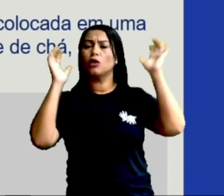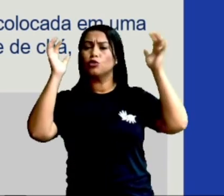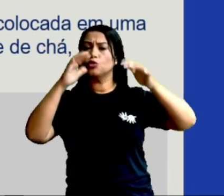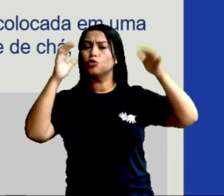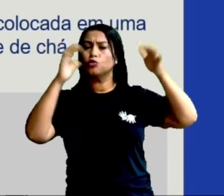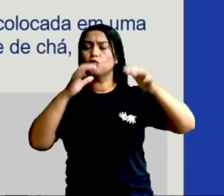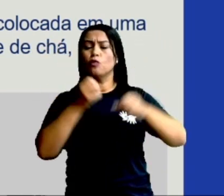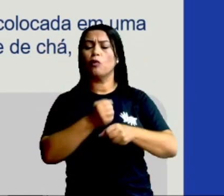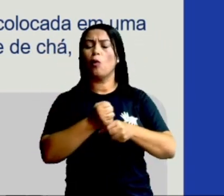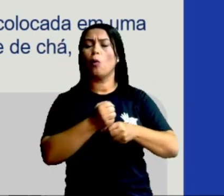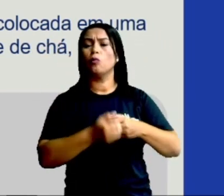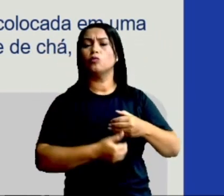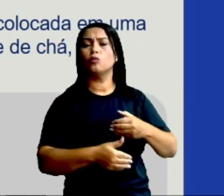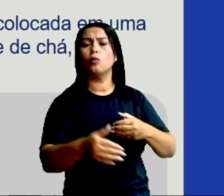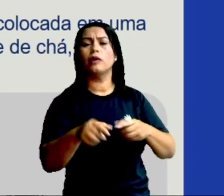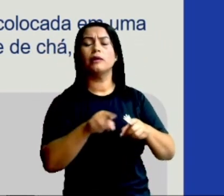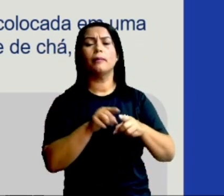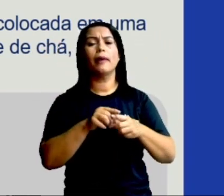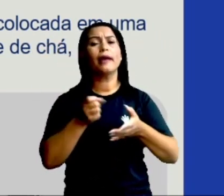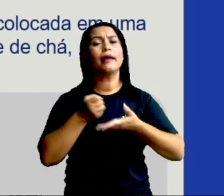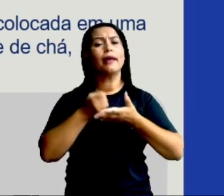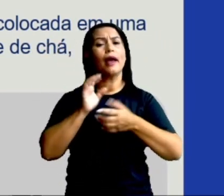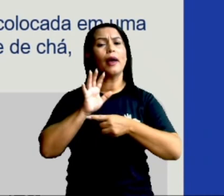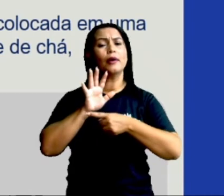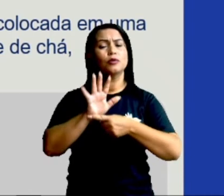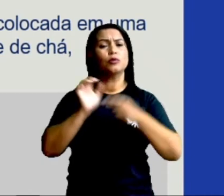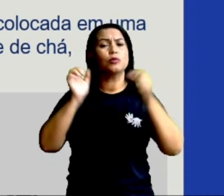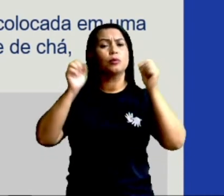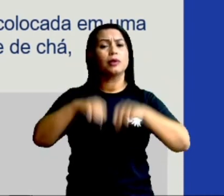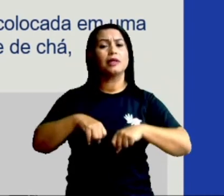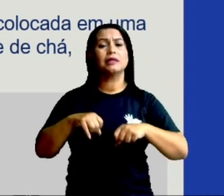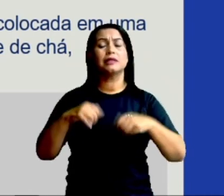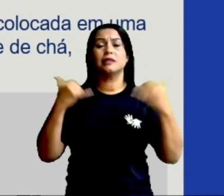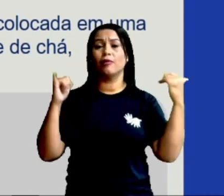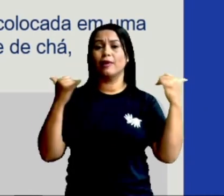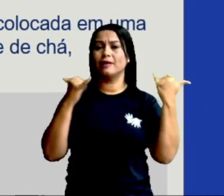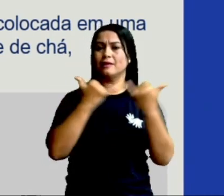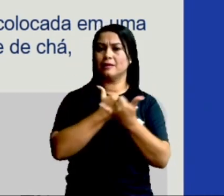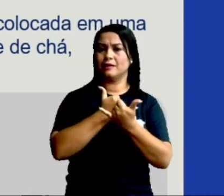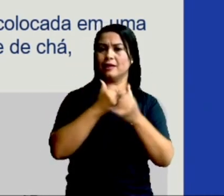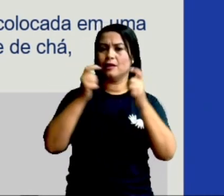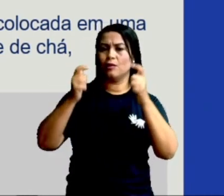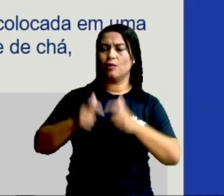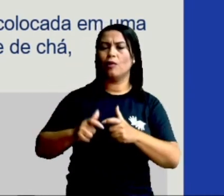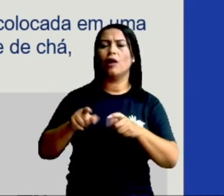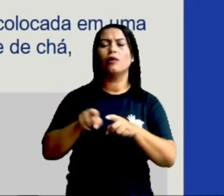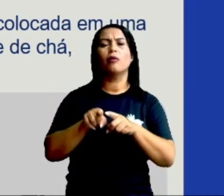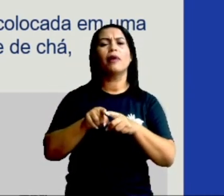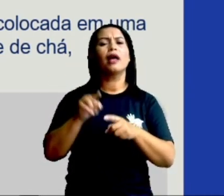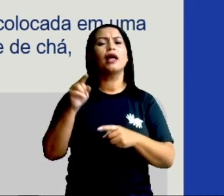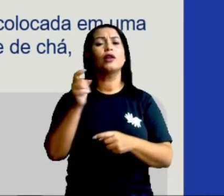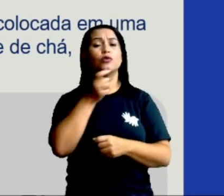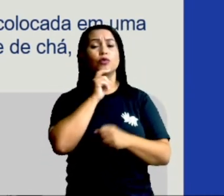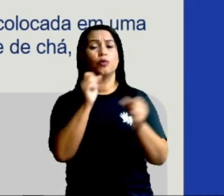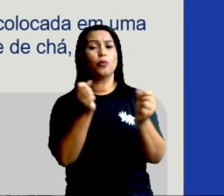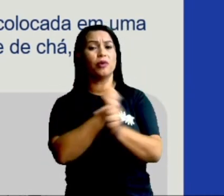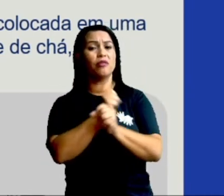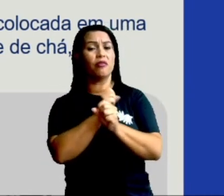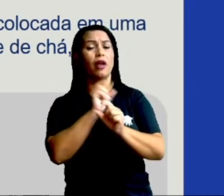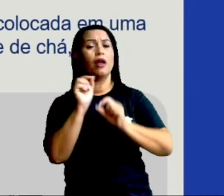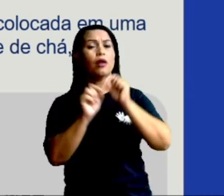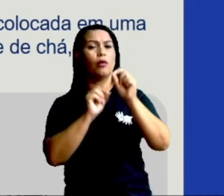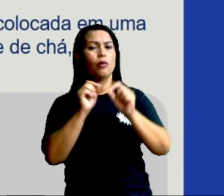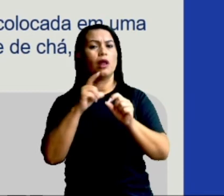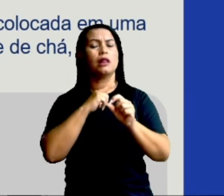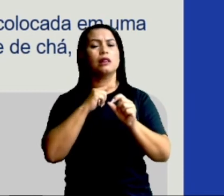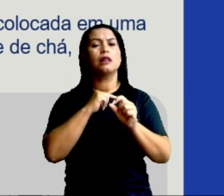regulares ao longo do ano que favorece o potencial hidrelétrico da localidade no inverno a massa de ar polar